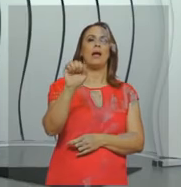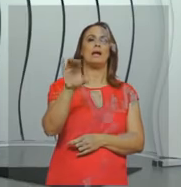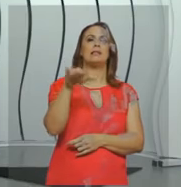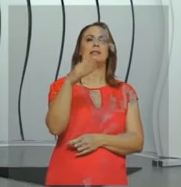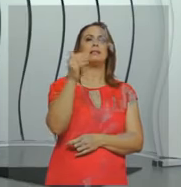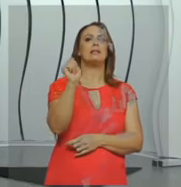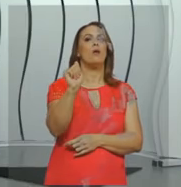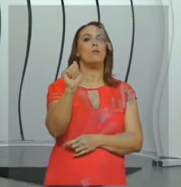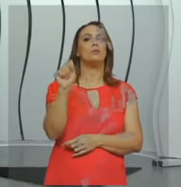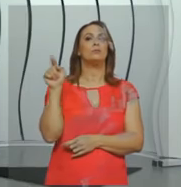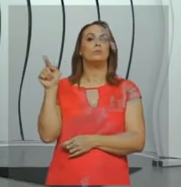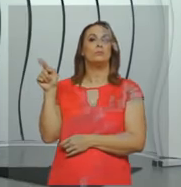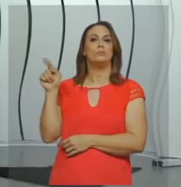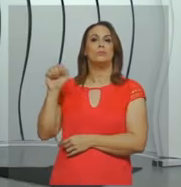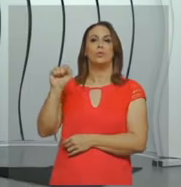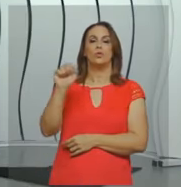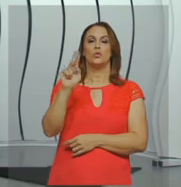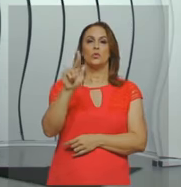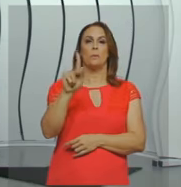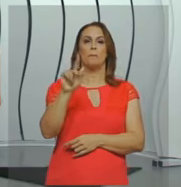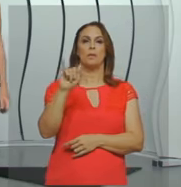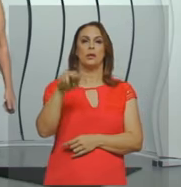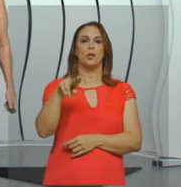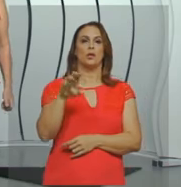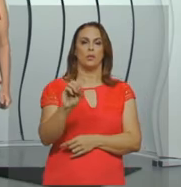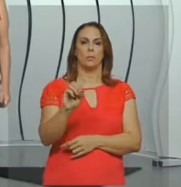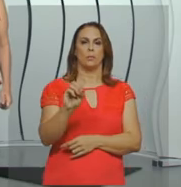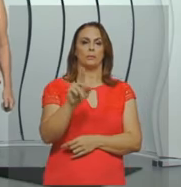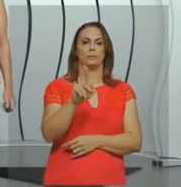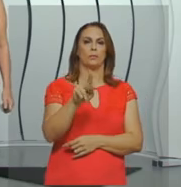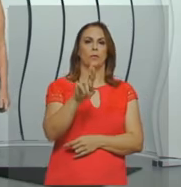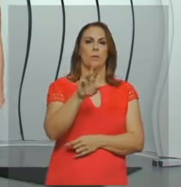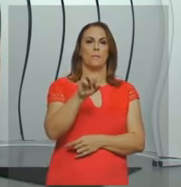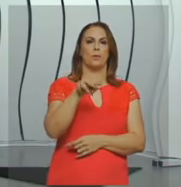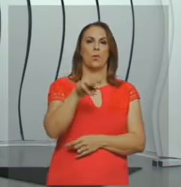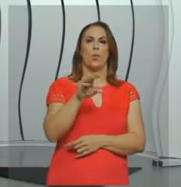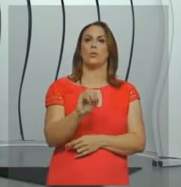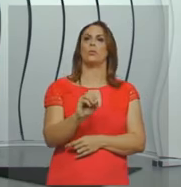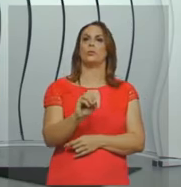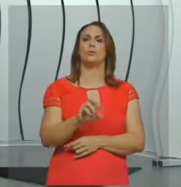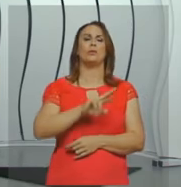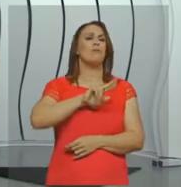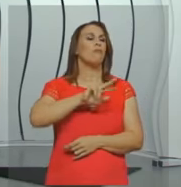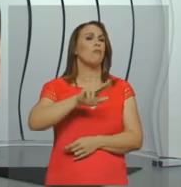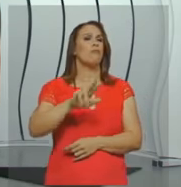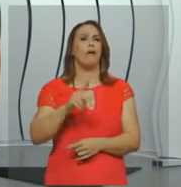Supinação e pronação. Então, existem outros movimentos, rotação, ó.